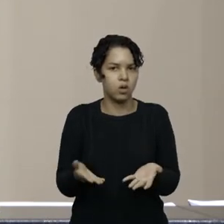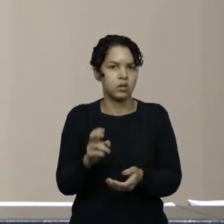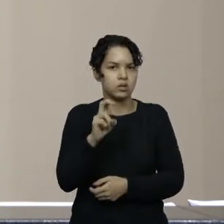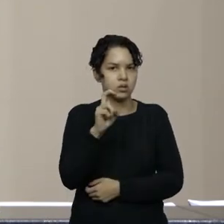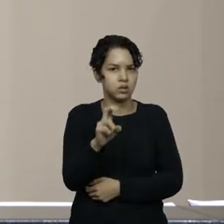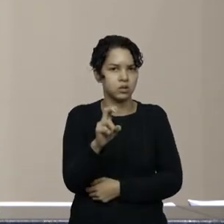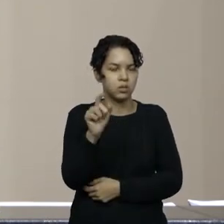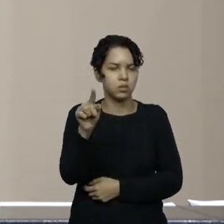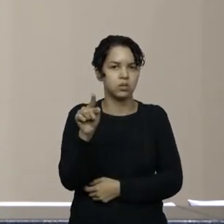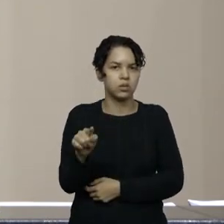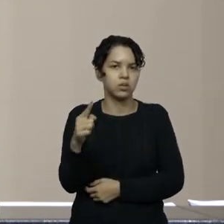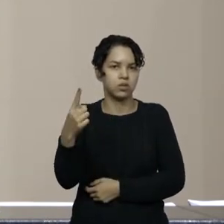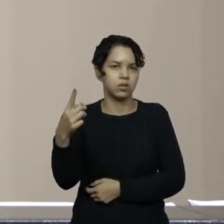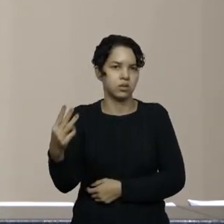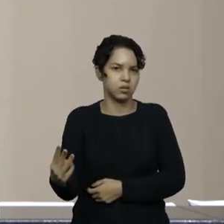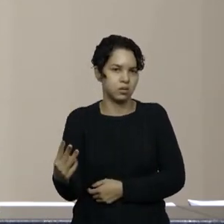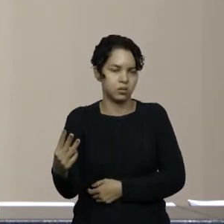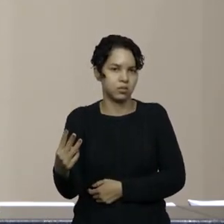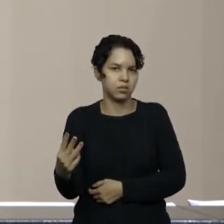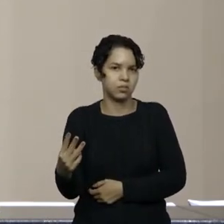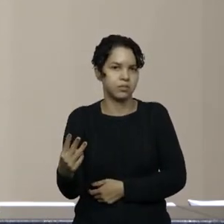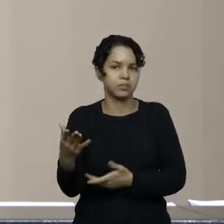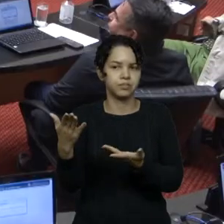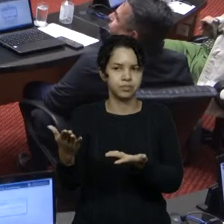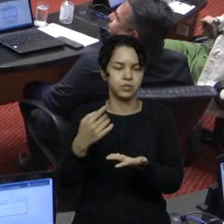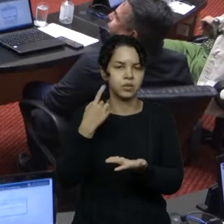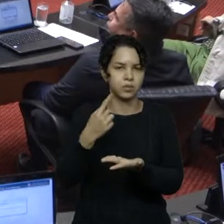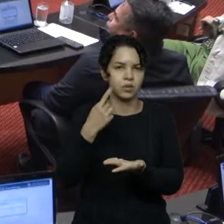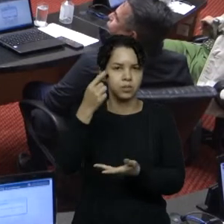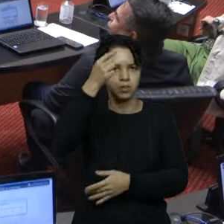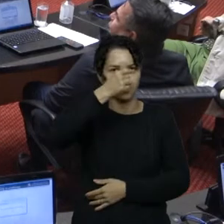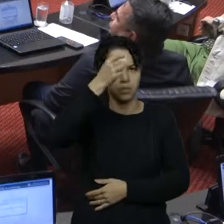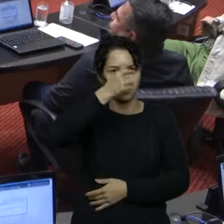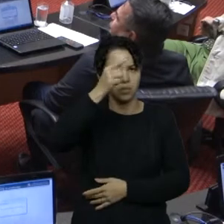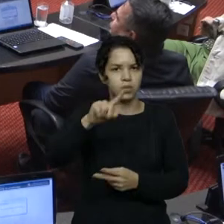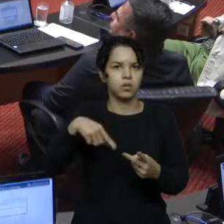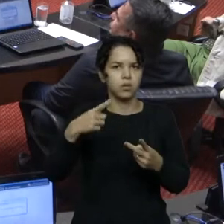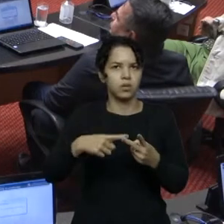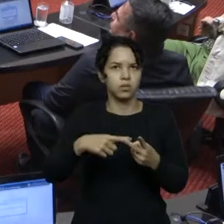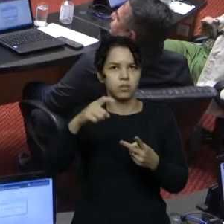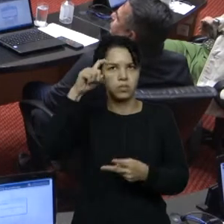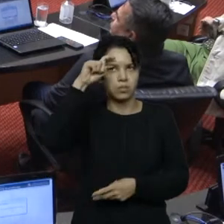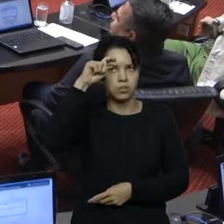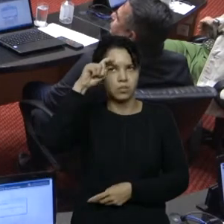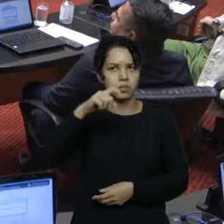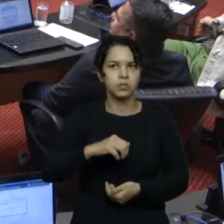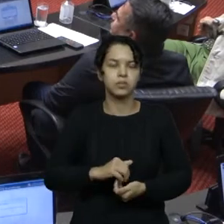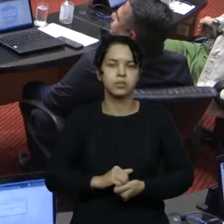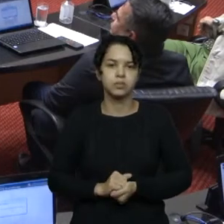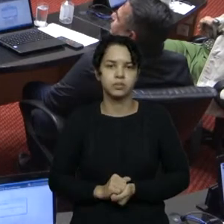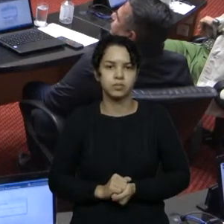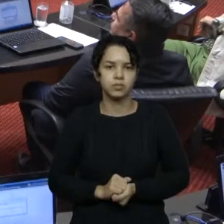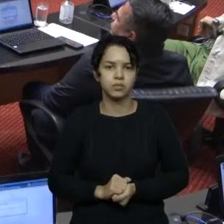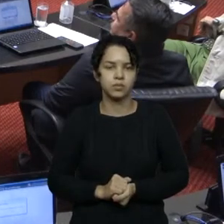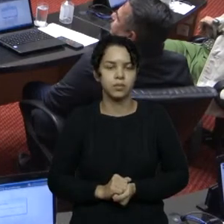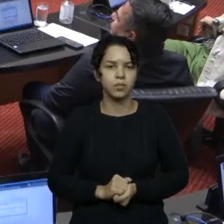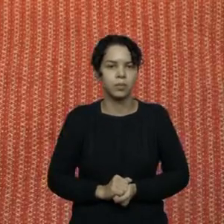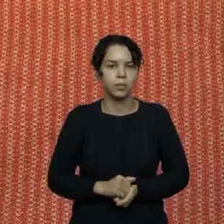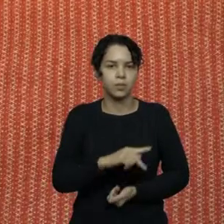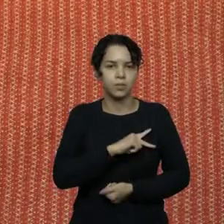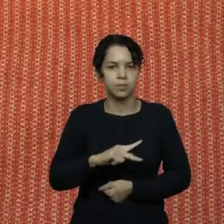então com a palavra Deputado Maurício depois deputador mar Cruzeiro senhor presidente